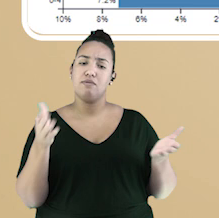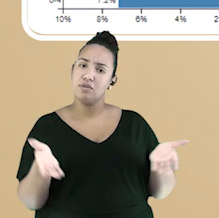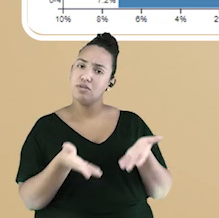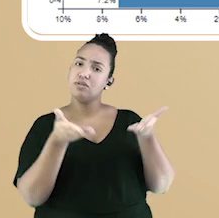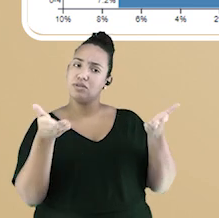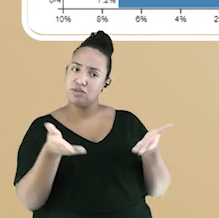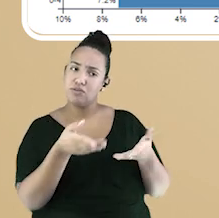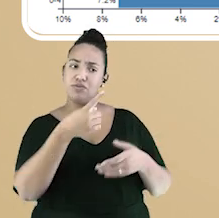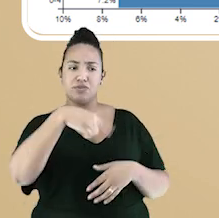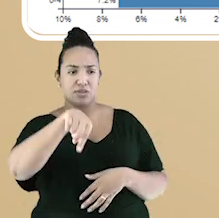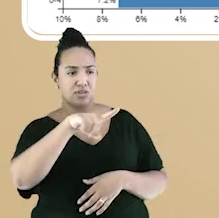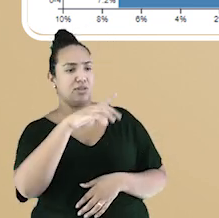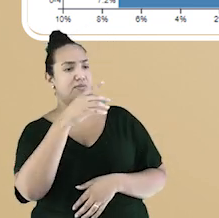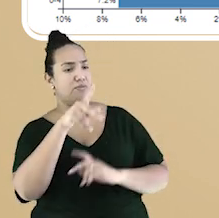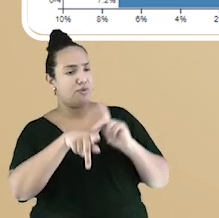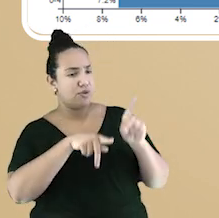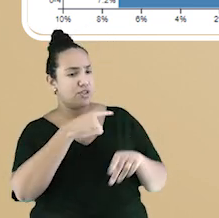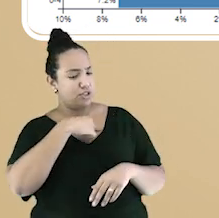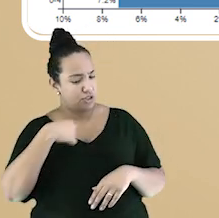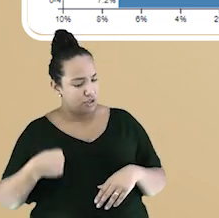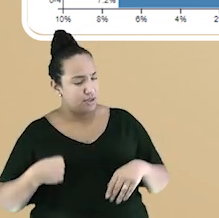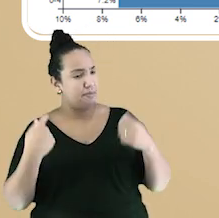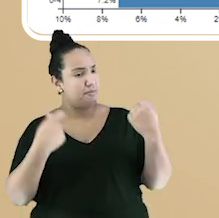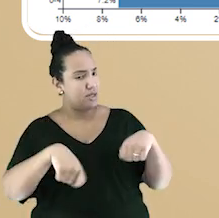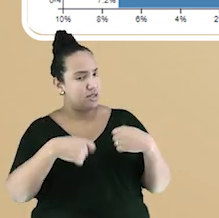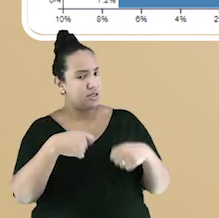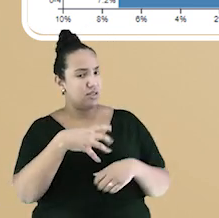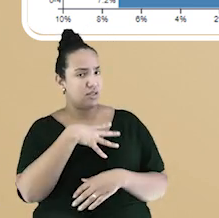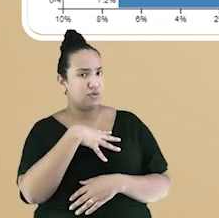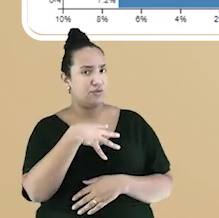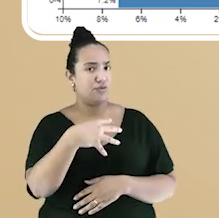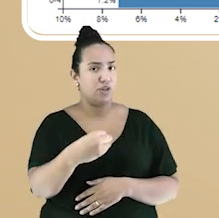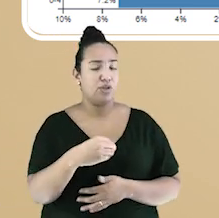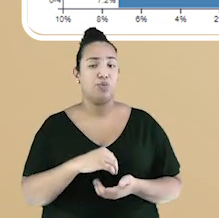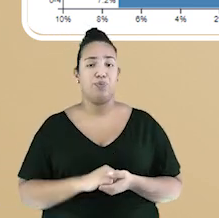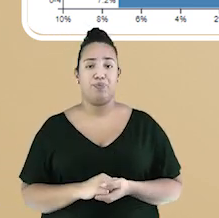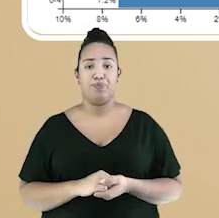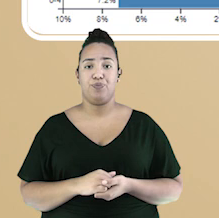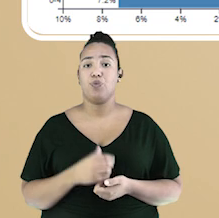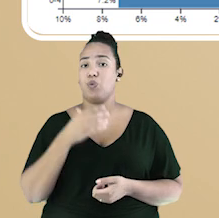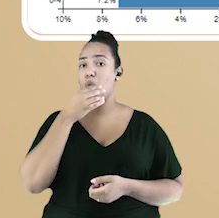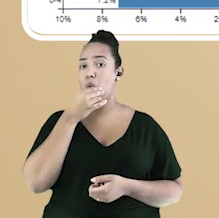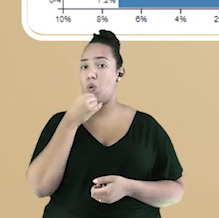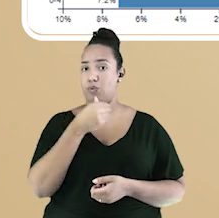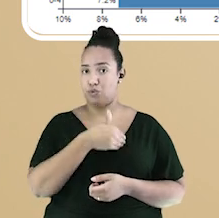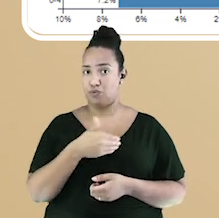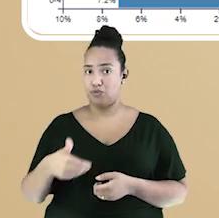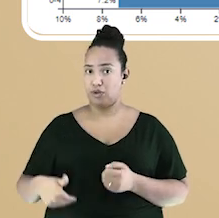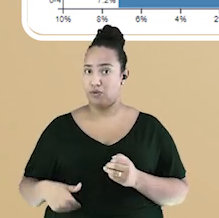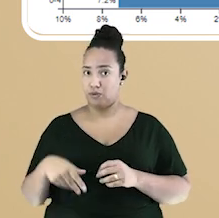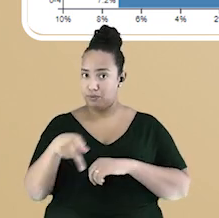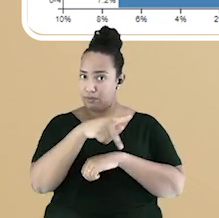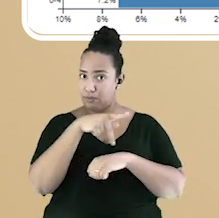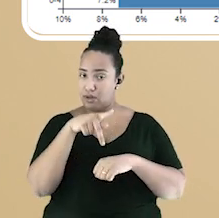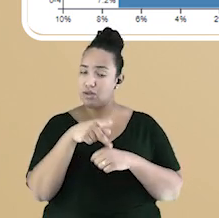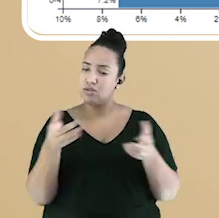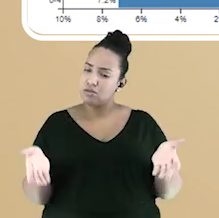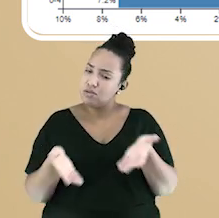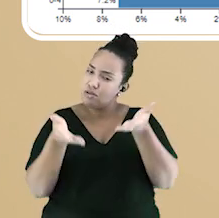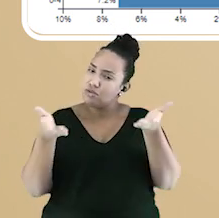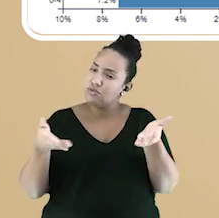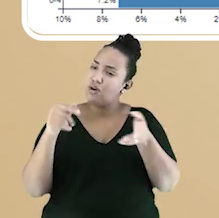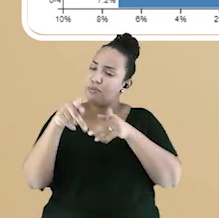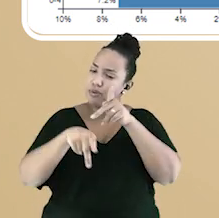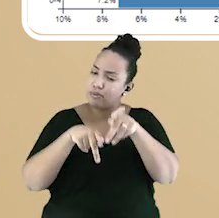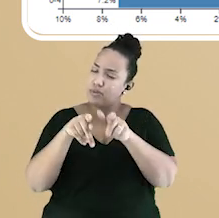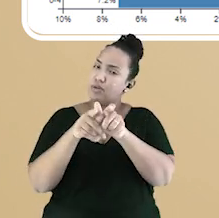ainda maior para que os chineses tivessem filhos. O governo de Mao Tse-tung, que governava o país na época,